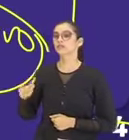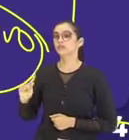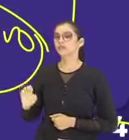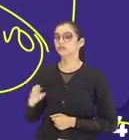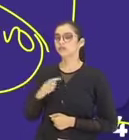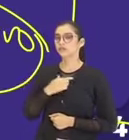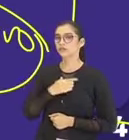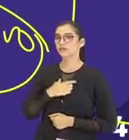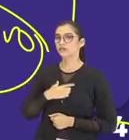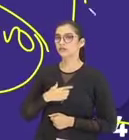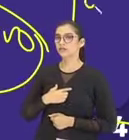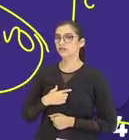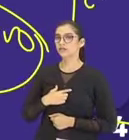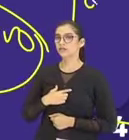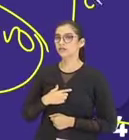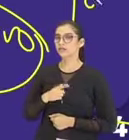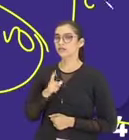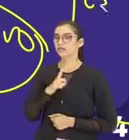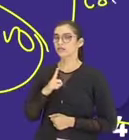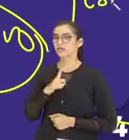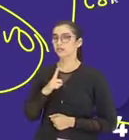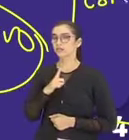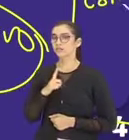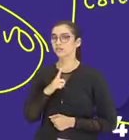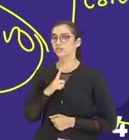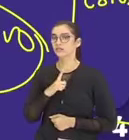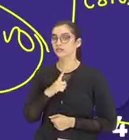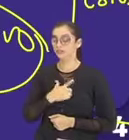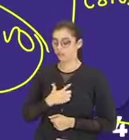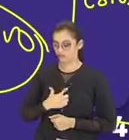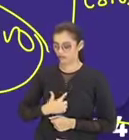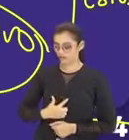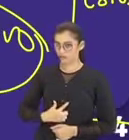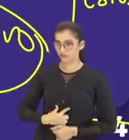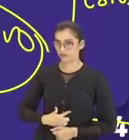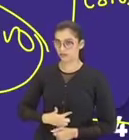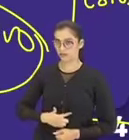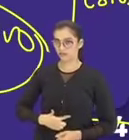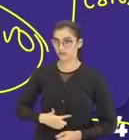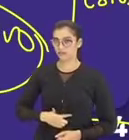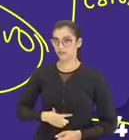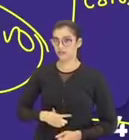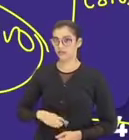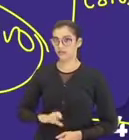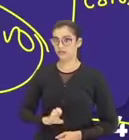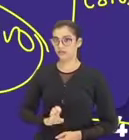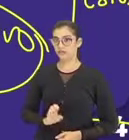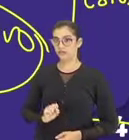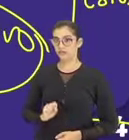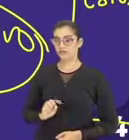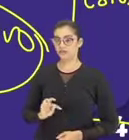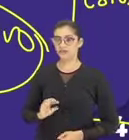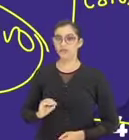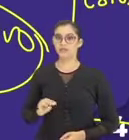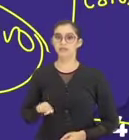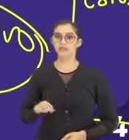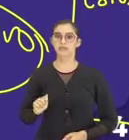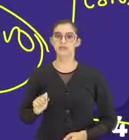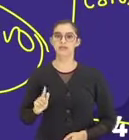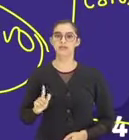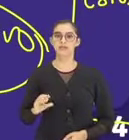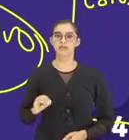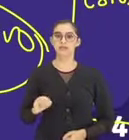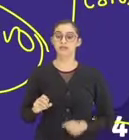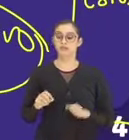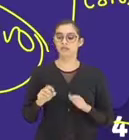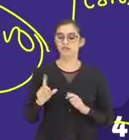a faringe. E eu tenho, por fim, o estômago, olha aí. Tu tá vendo? Isso aqui é um sistema, ó. Tchan,